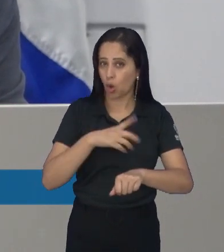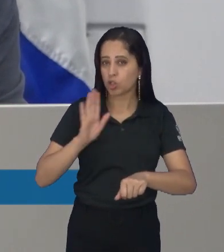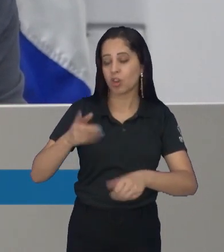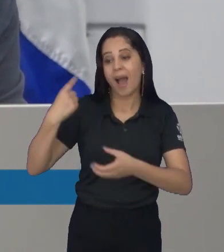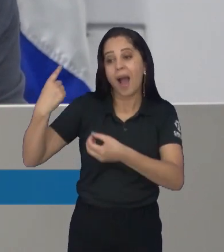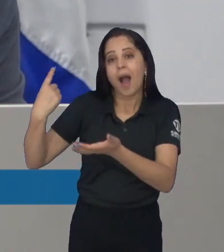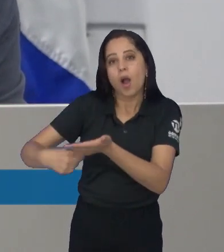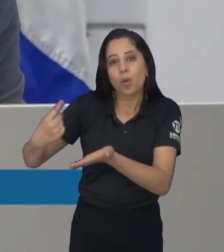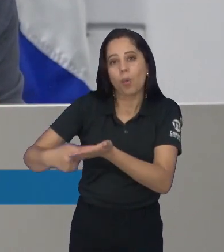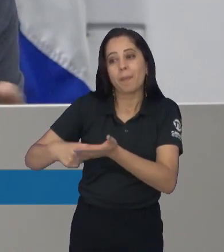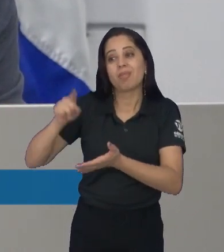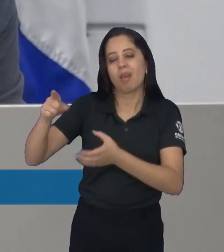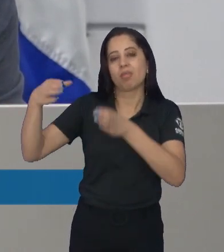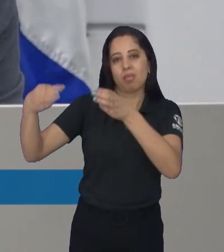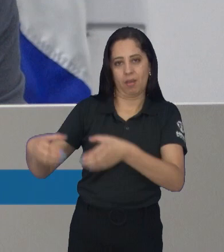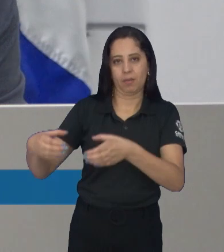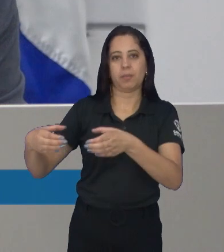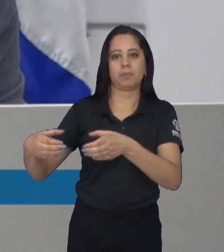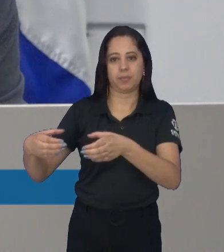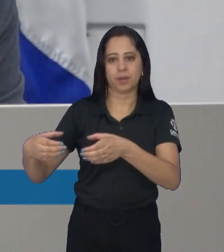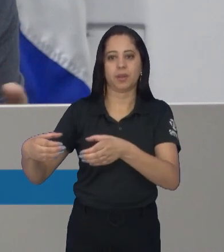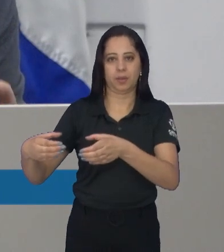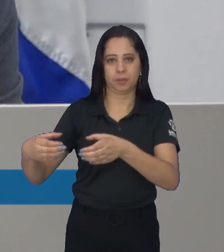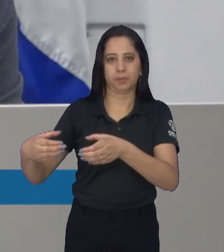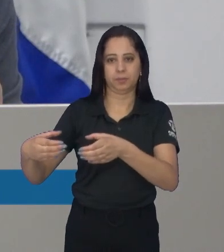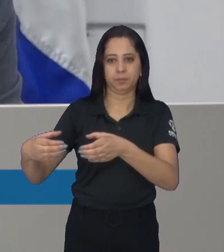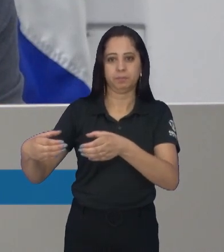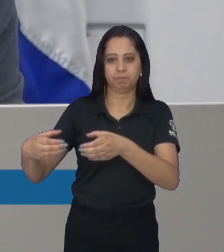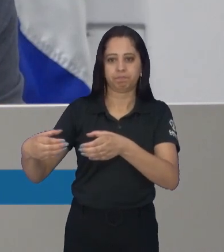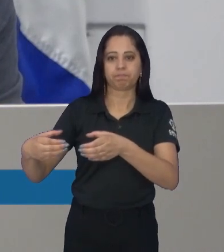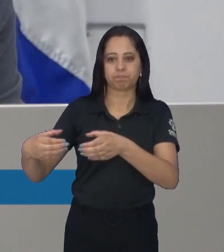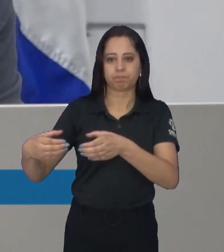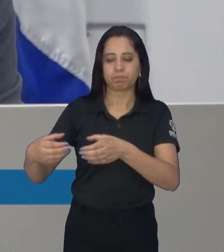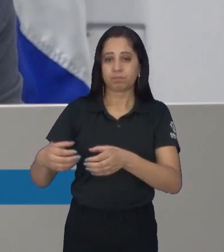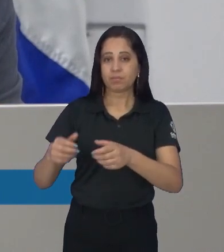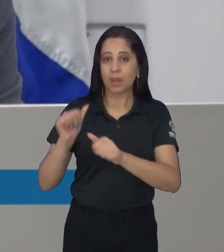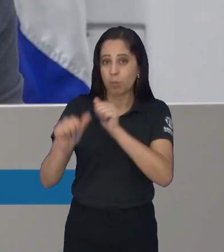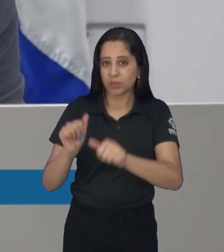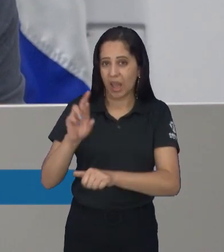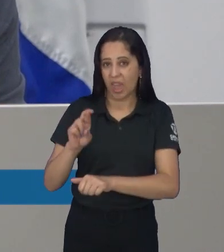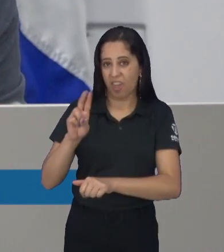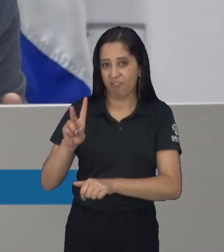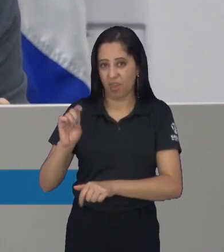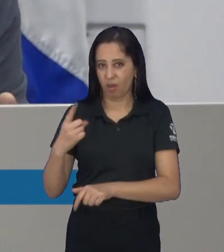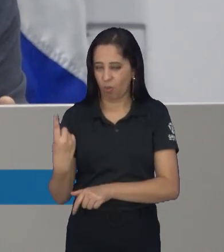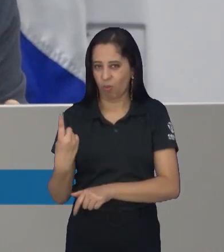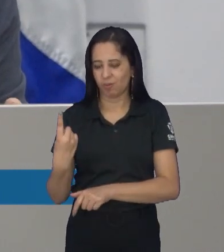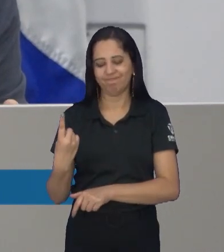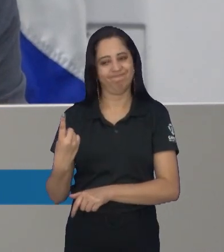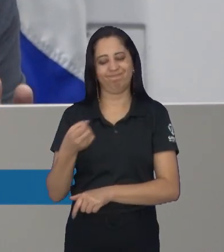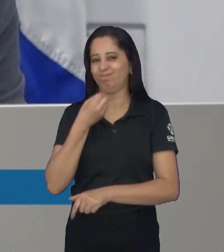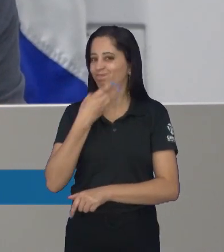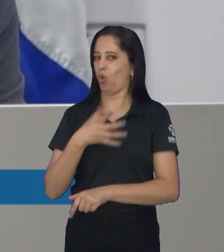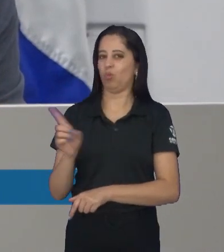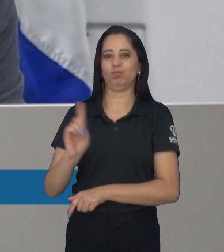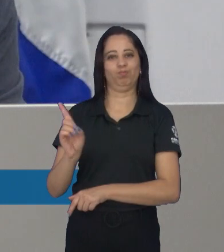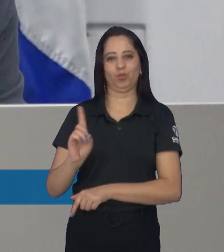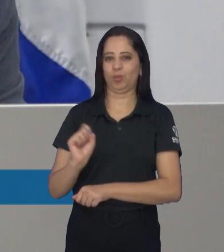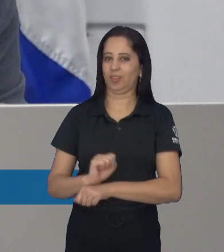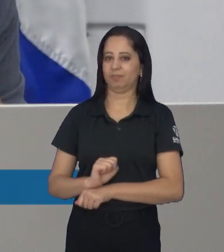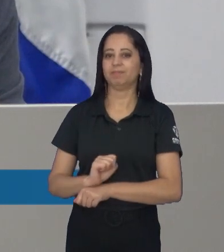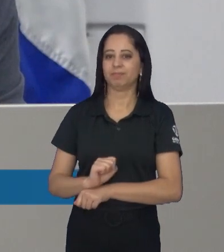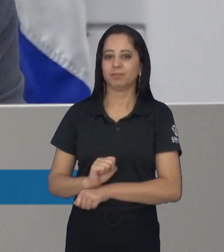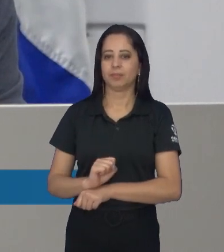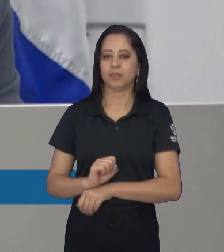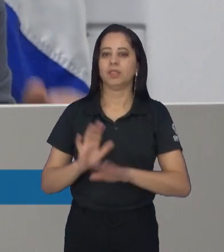no número de unidades porque a gente está mudando daí acho que alterar o rv1 nesse primeiro momento eu acho que é uma certa cautela eu